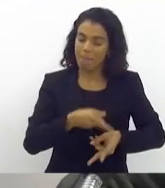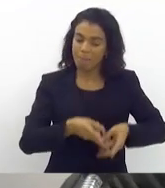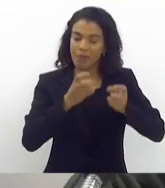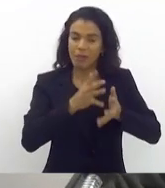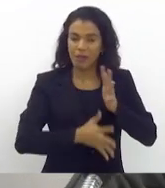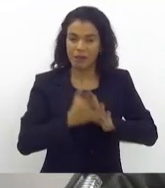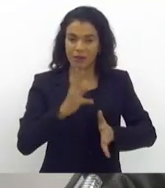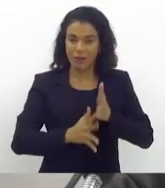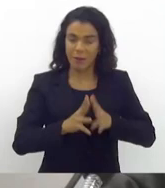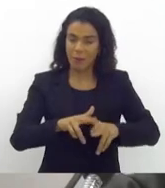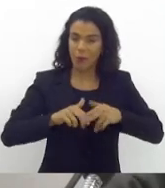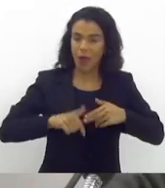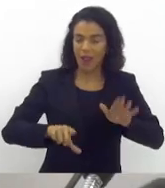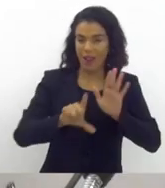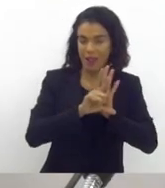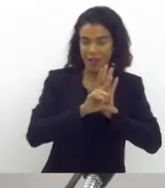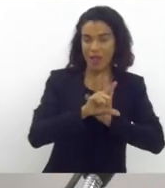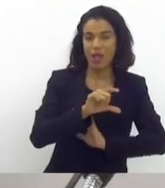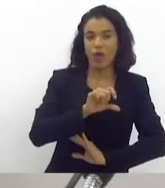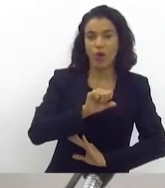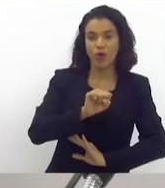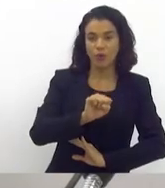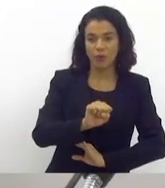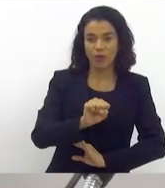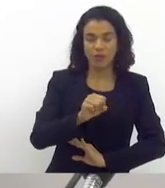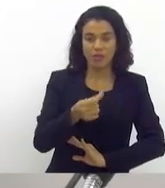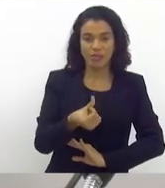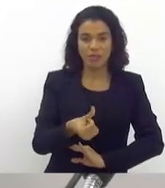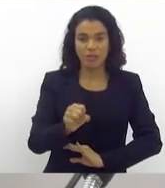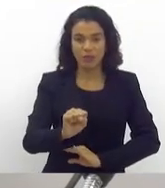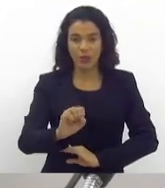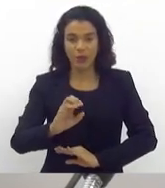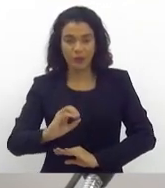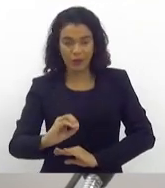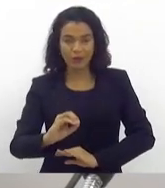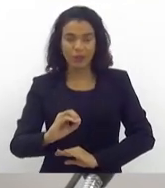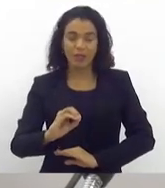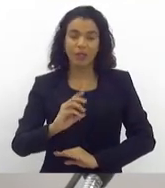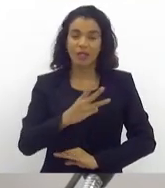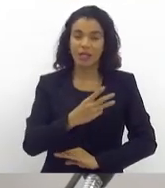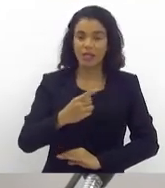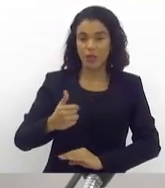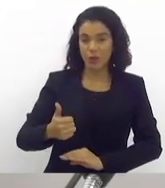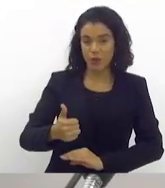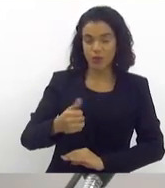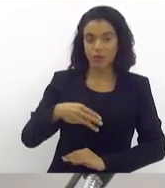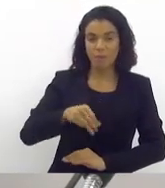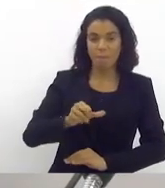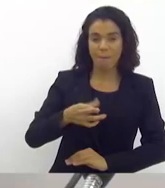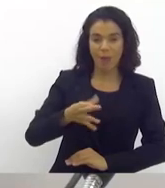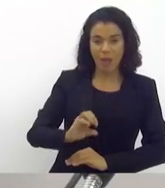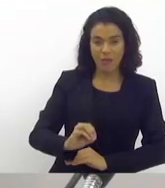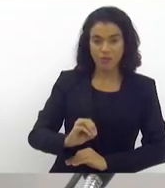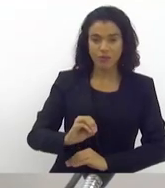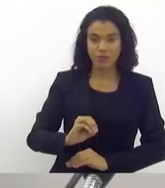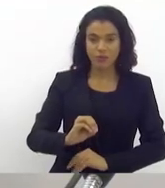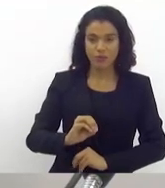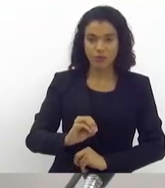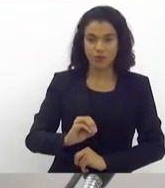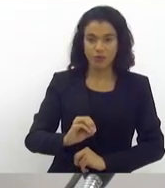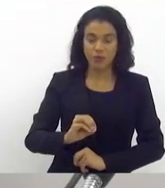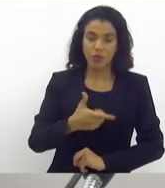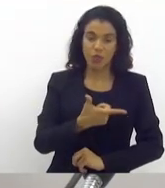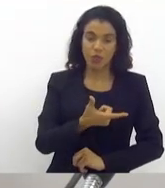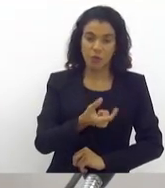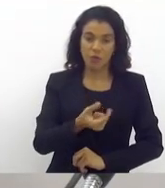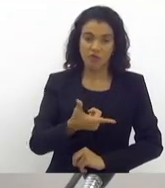prejudicabilidade pela lei 8.780, de 31 de março de 2020. Eu não sei quem é o autor